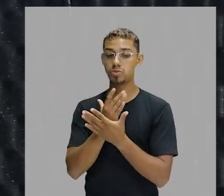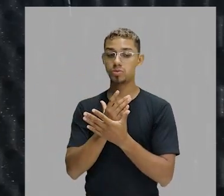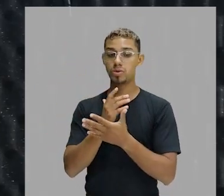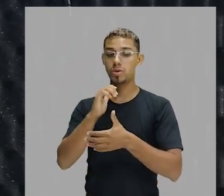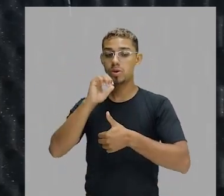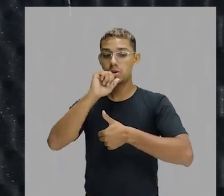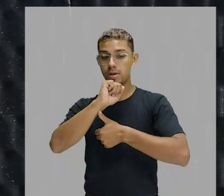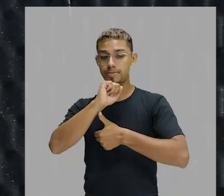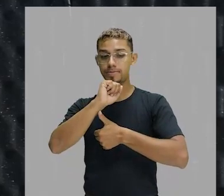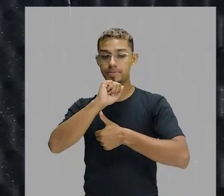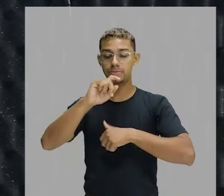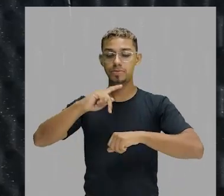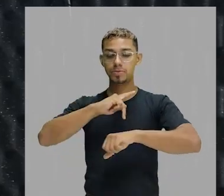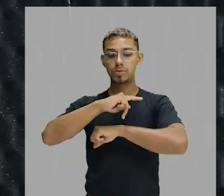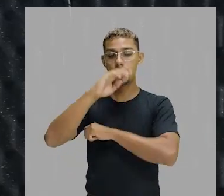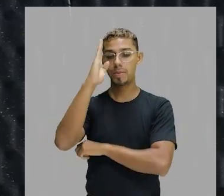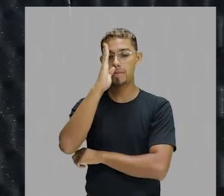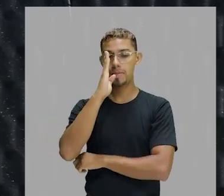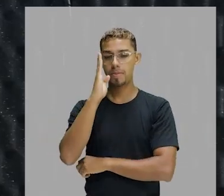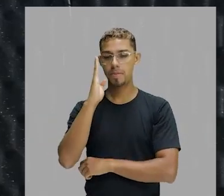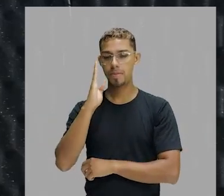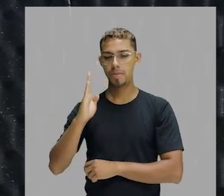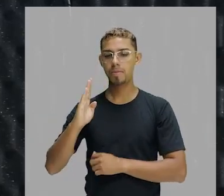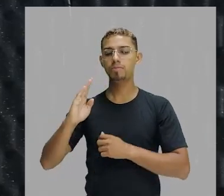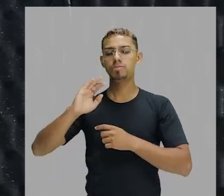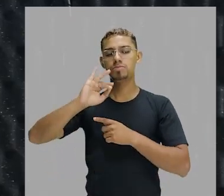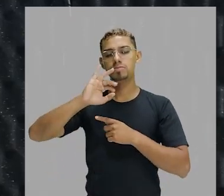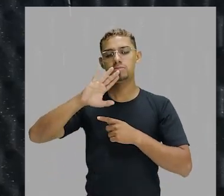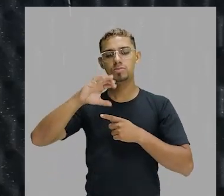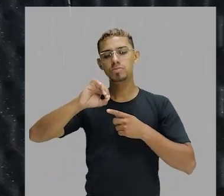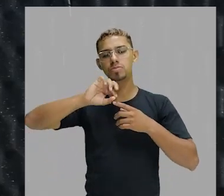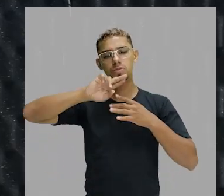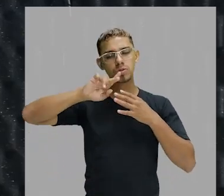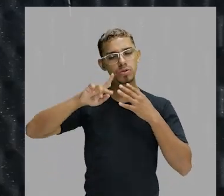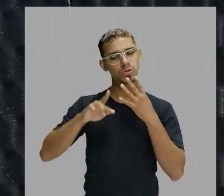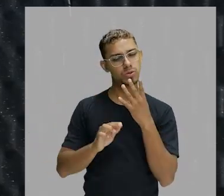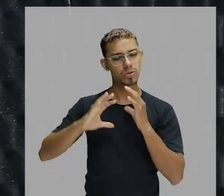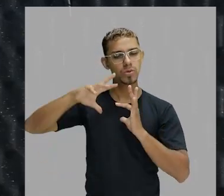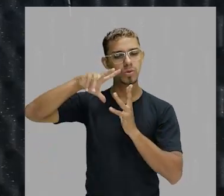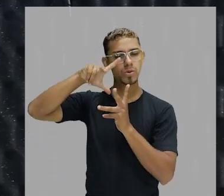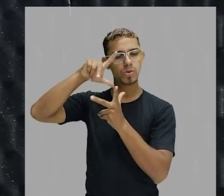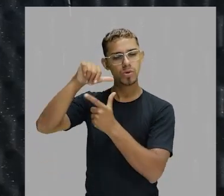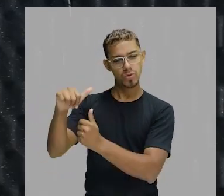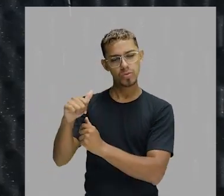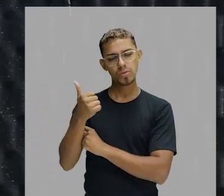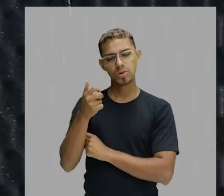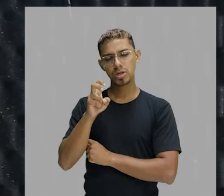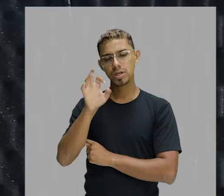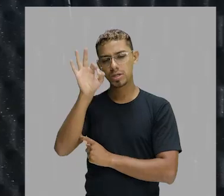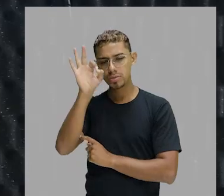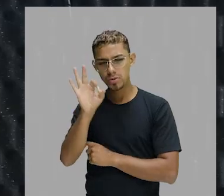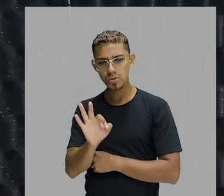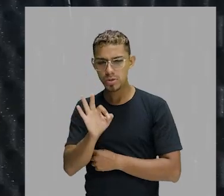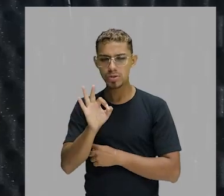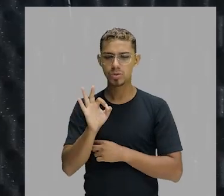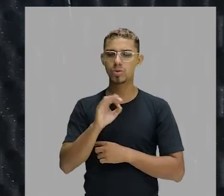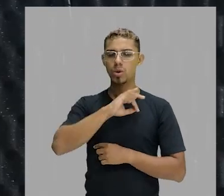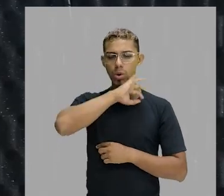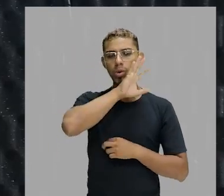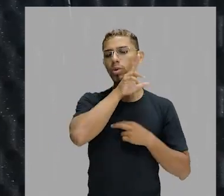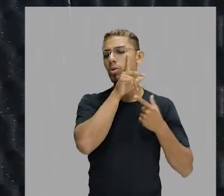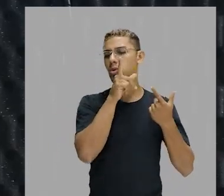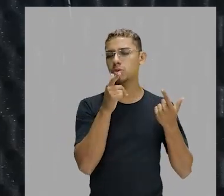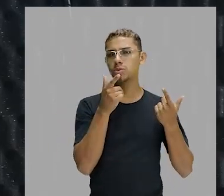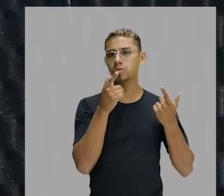uma das maiores biodiversidades do planeta, abrigando em torno de 15% de todas as espécies conhecidas no mundo. Galera,